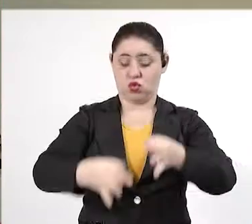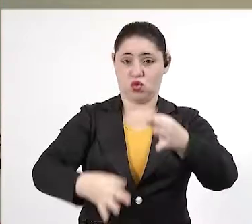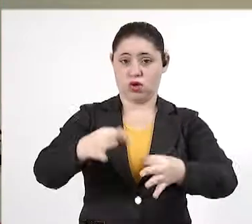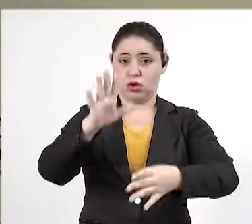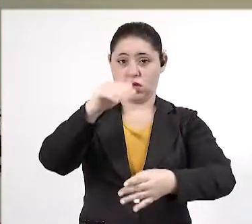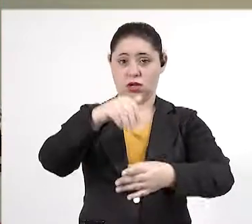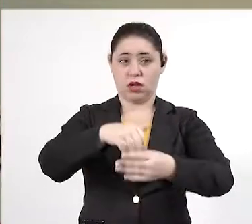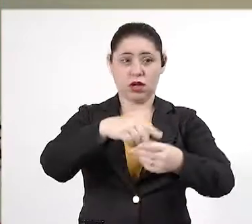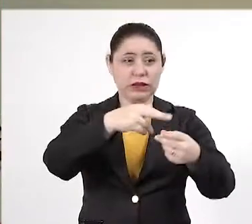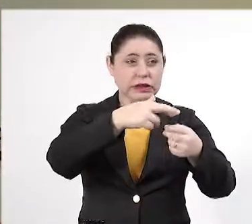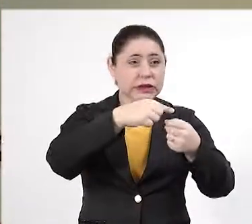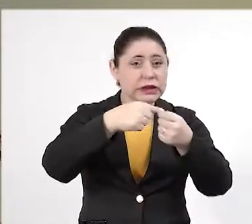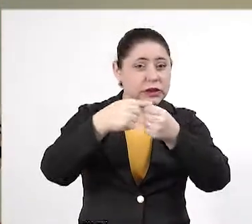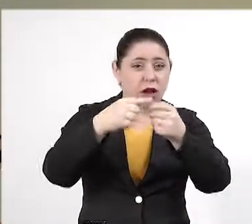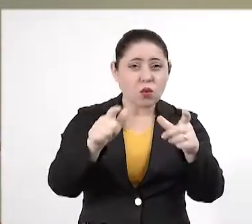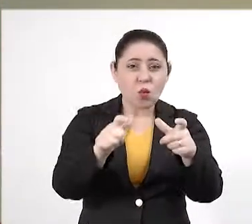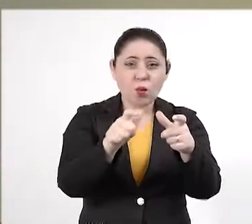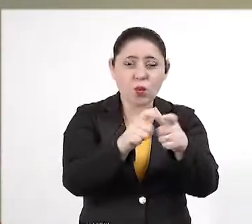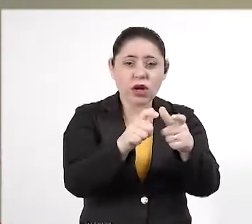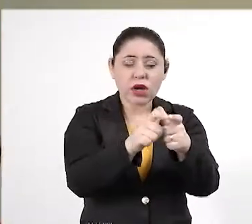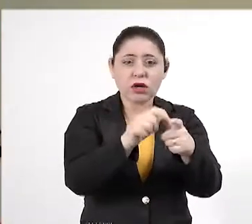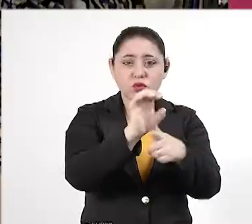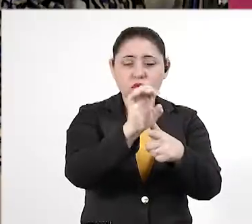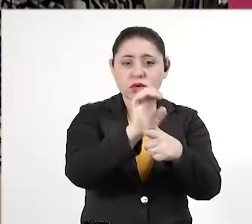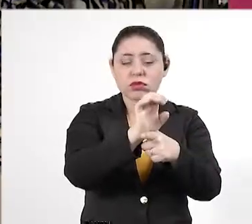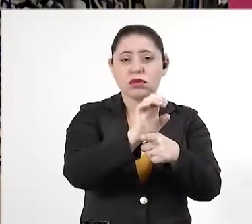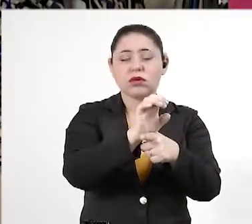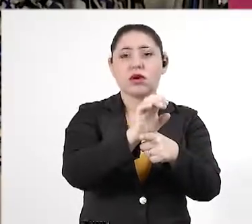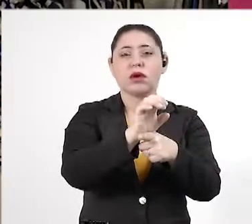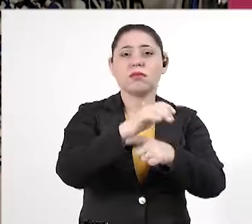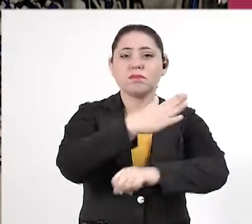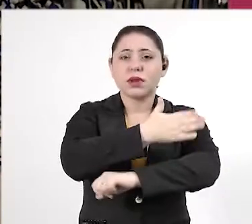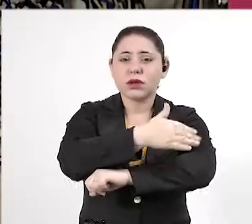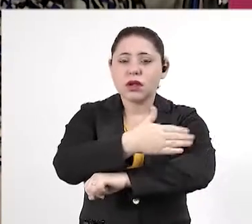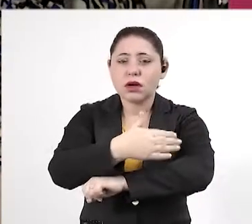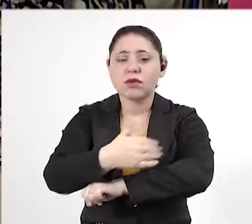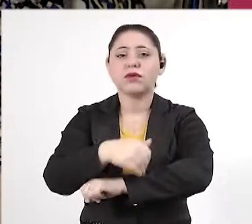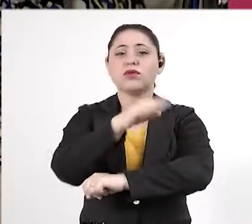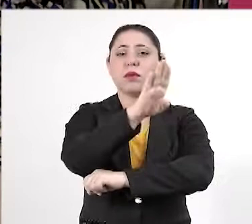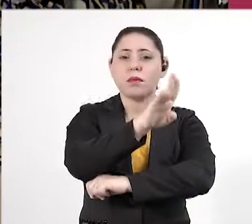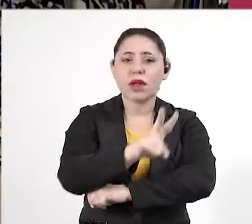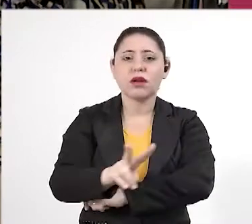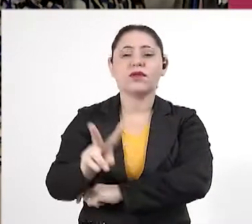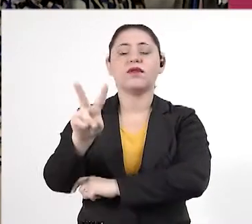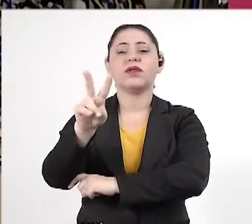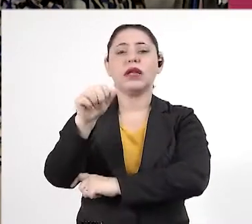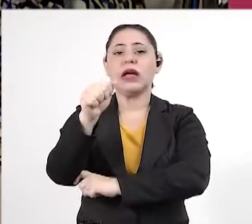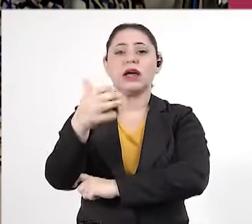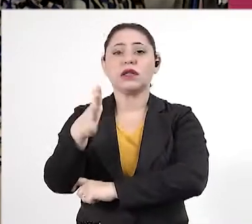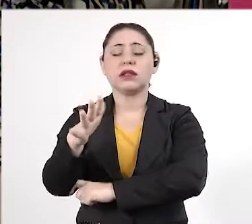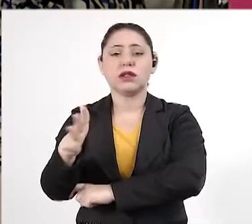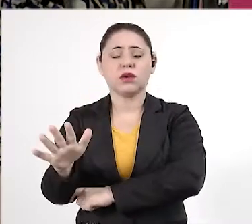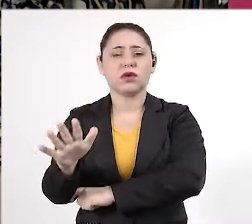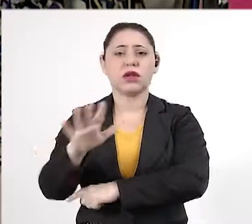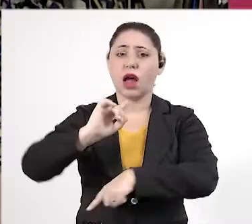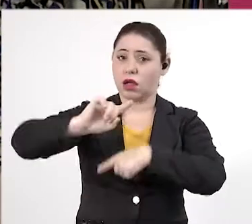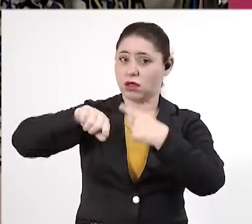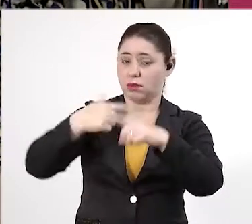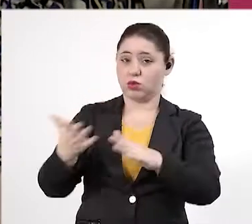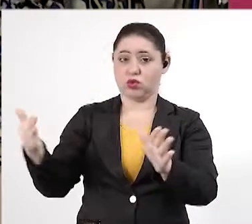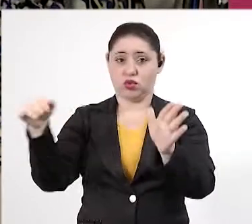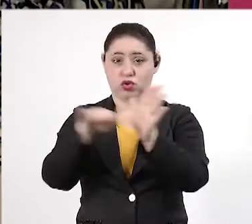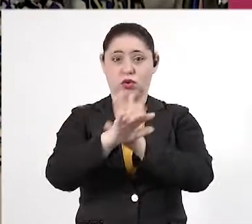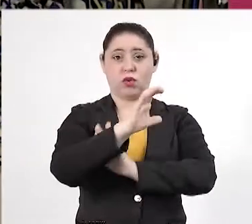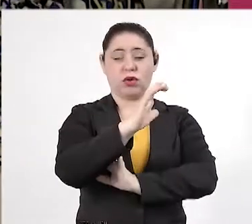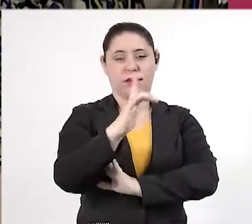juíza eleitoral no interior, em comarcas pequenas, em Bataguaçu, Bela Vista, Aquidauana. E